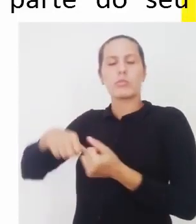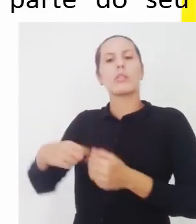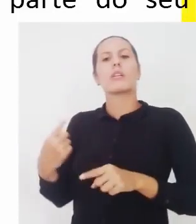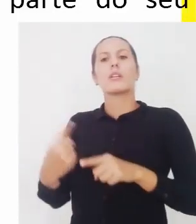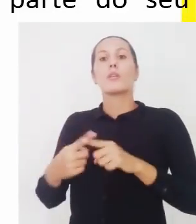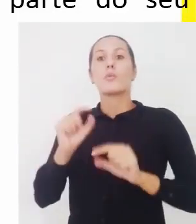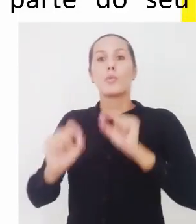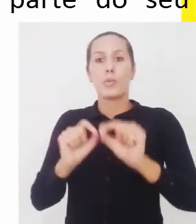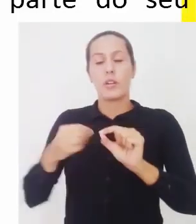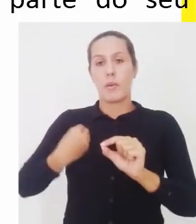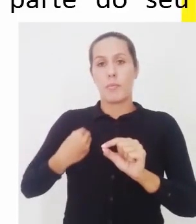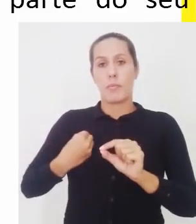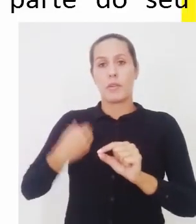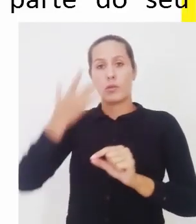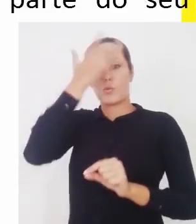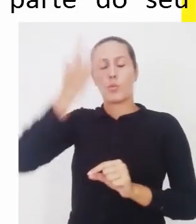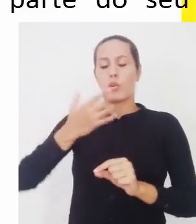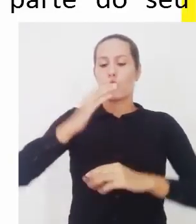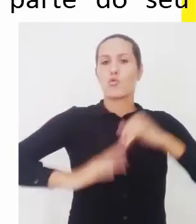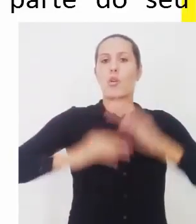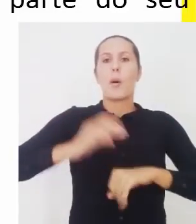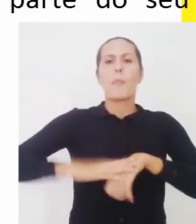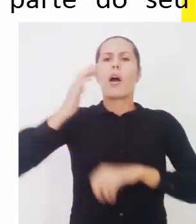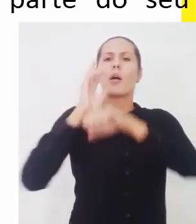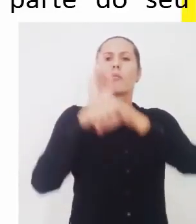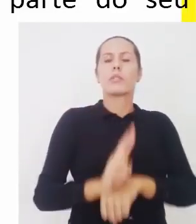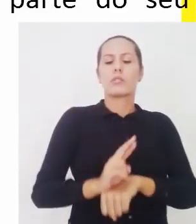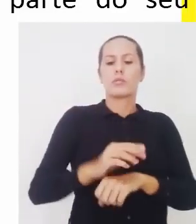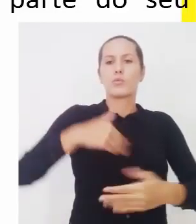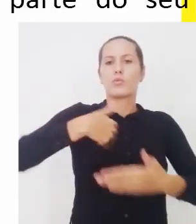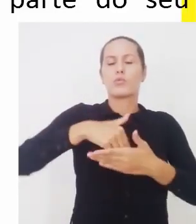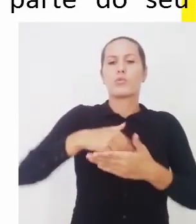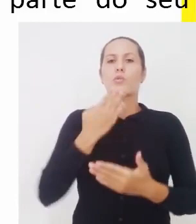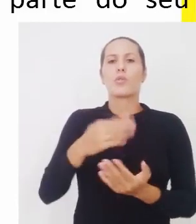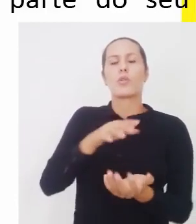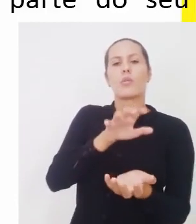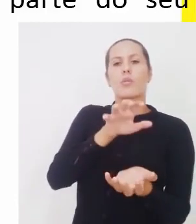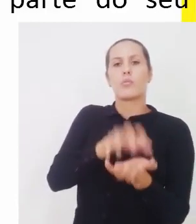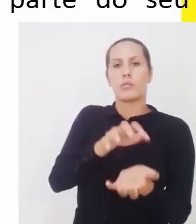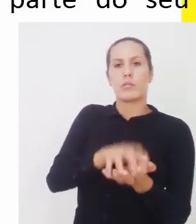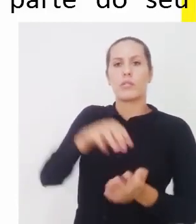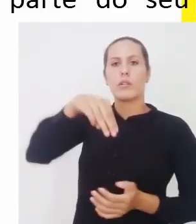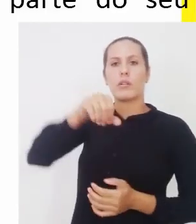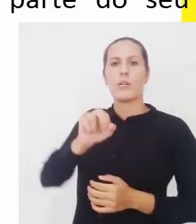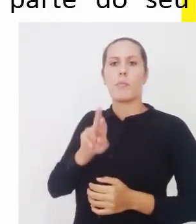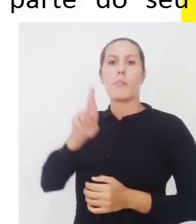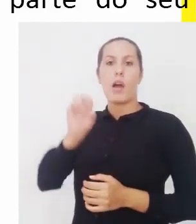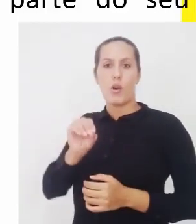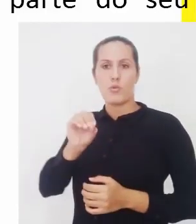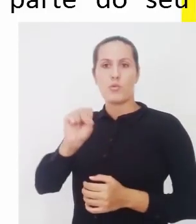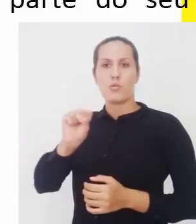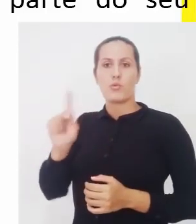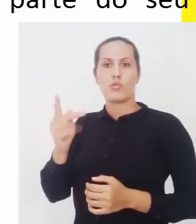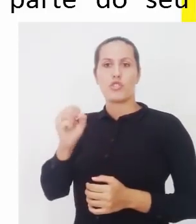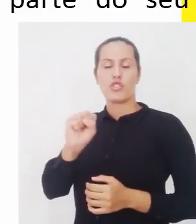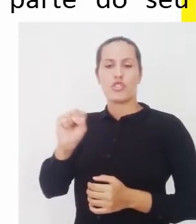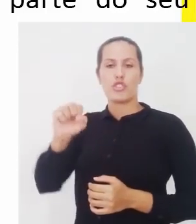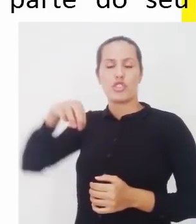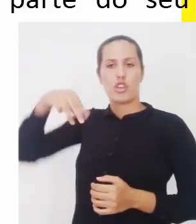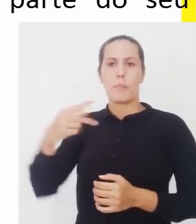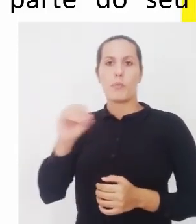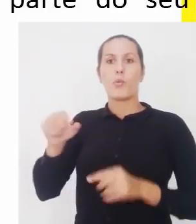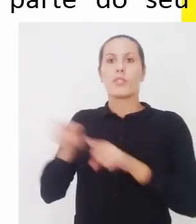ele, é um time que realmente faz parte do seu coração. O Gabriel usou um argumento que é muito natural dos torcedores